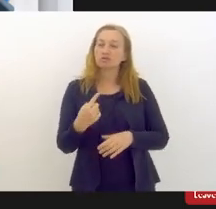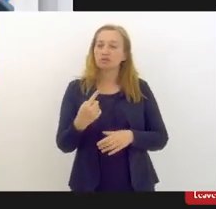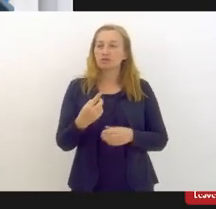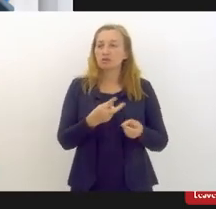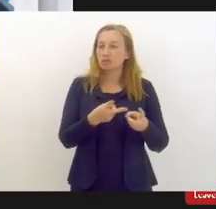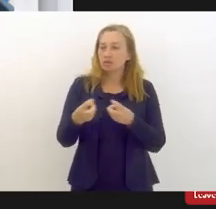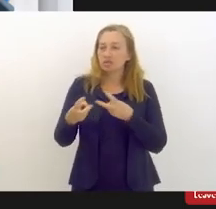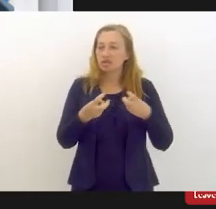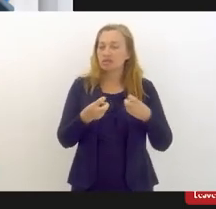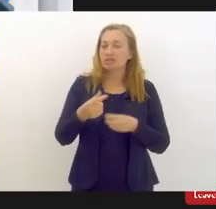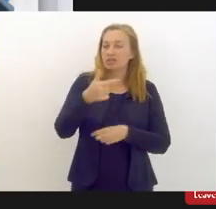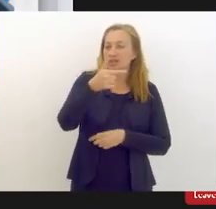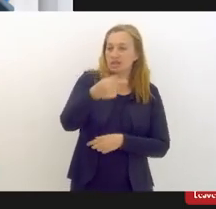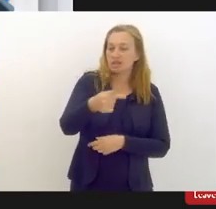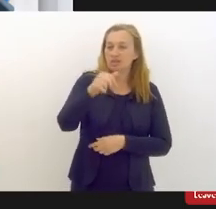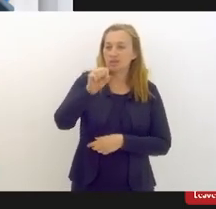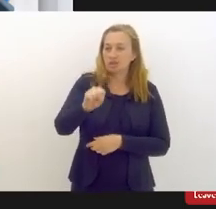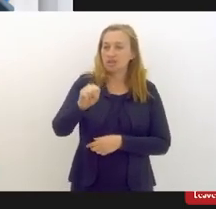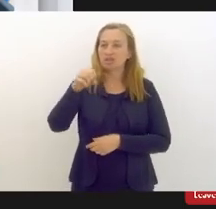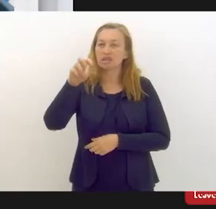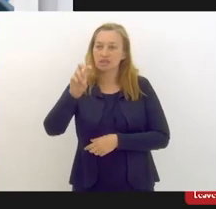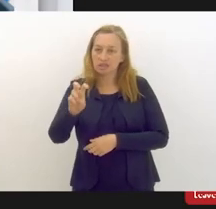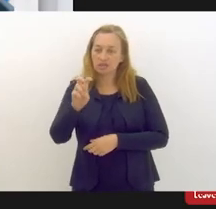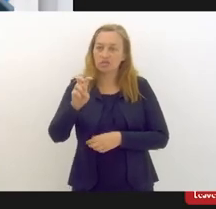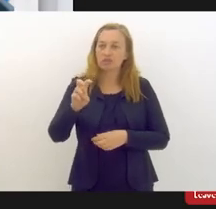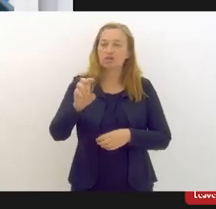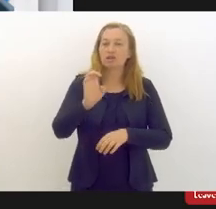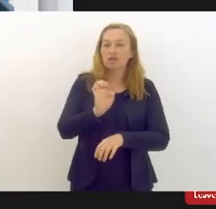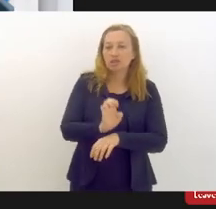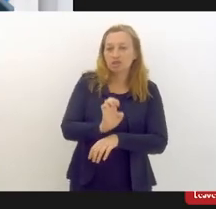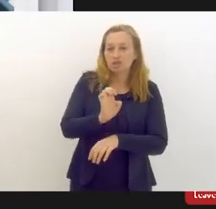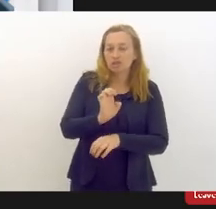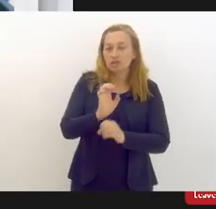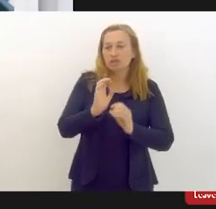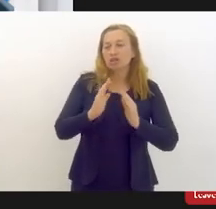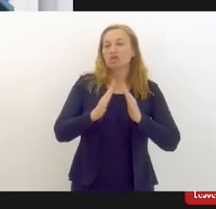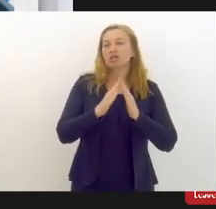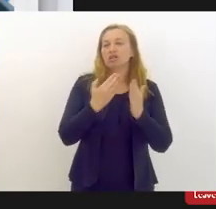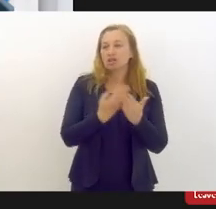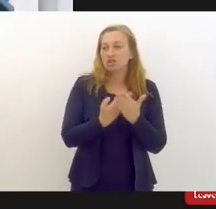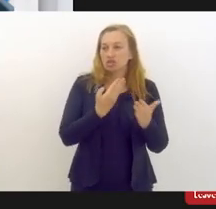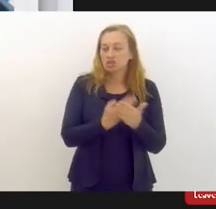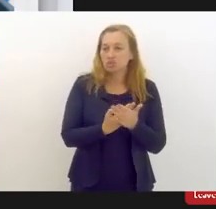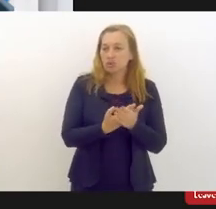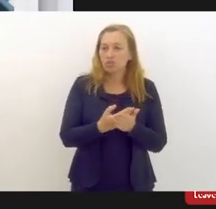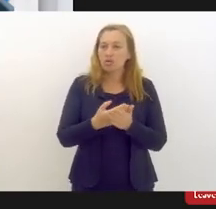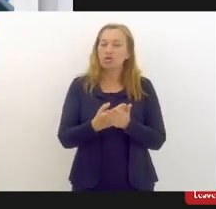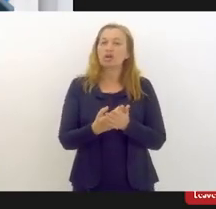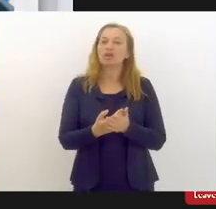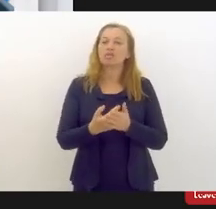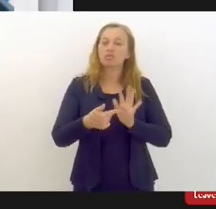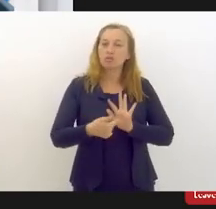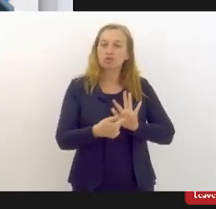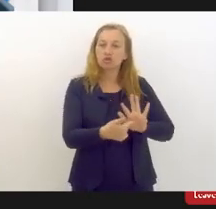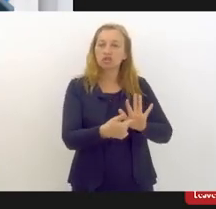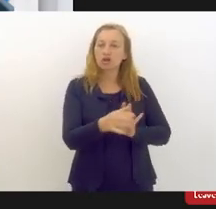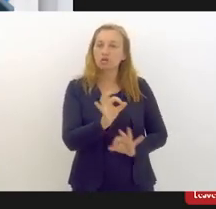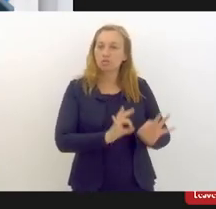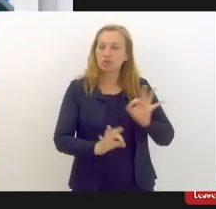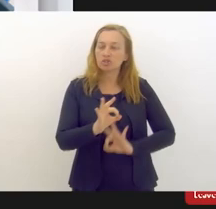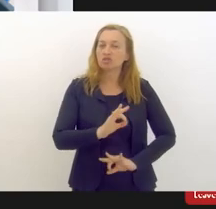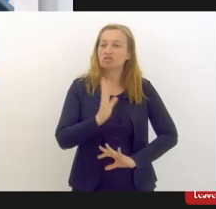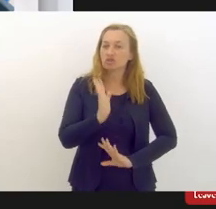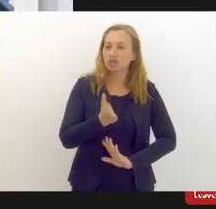e 785 escolas demandaram da SEDUC a implantação do projeto, então a gente já tem um